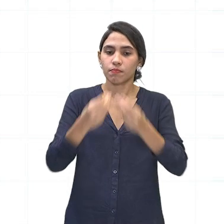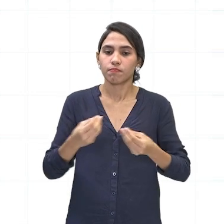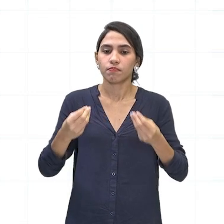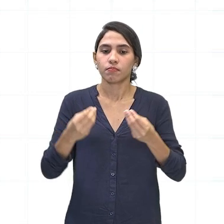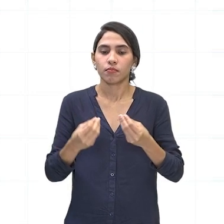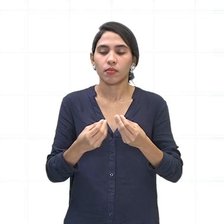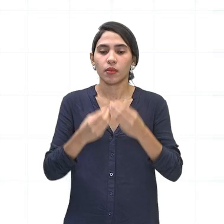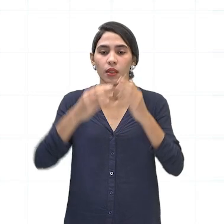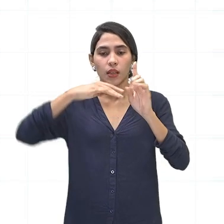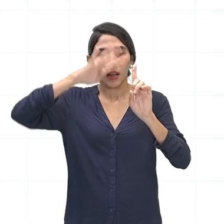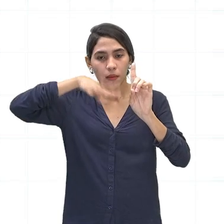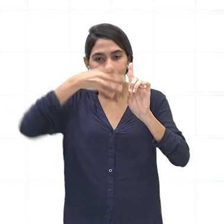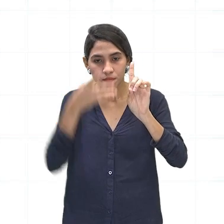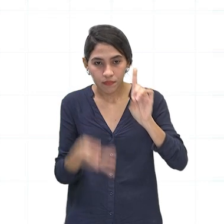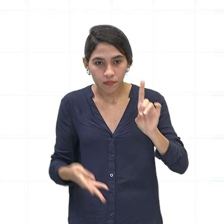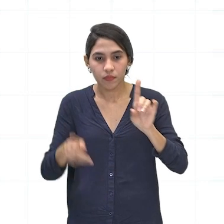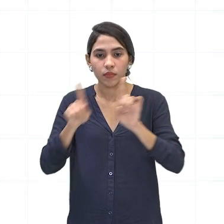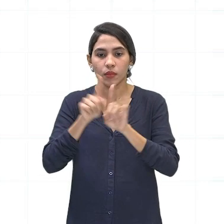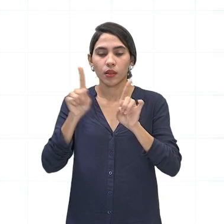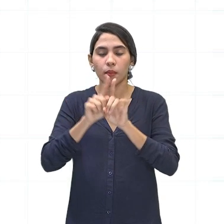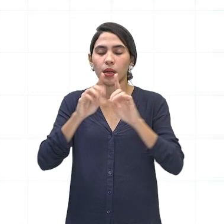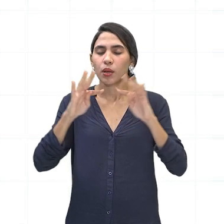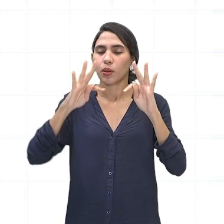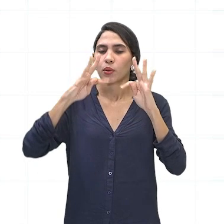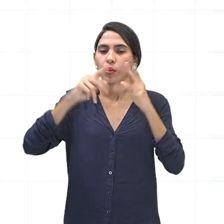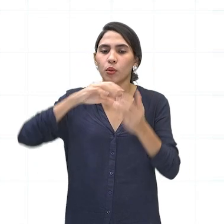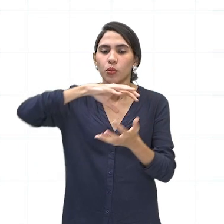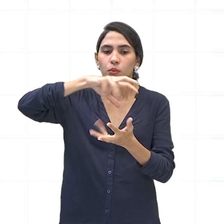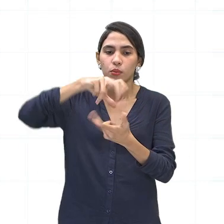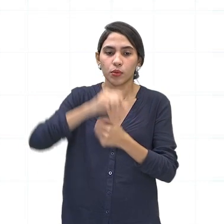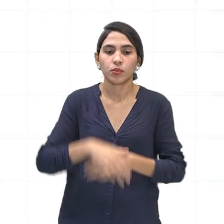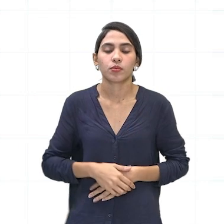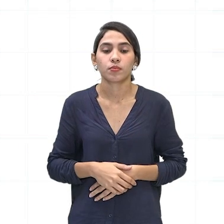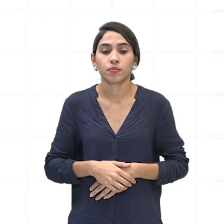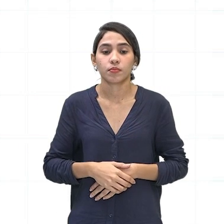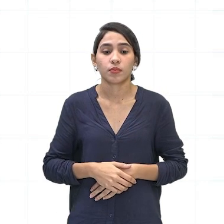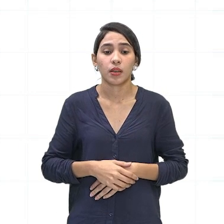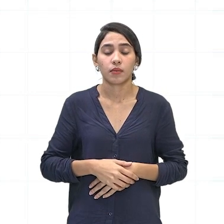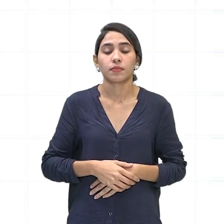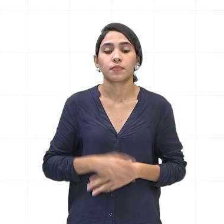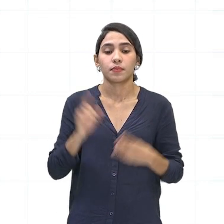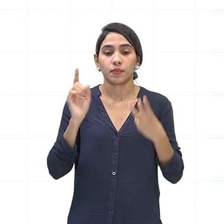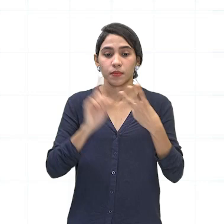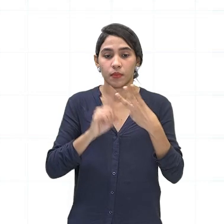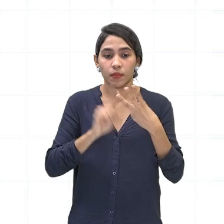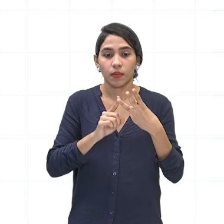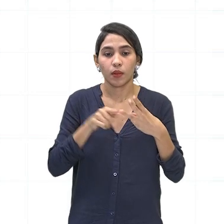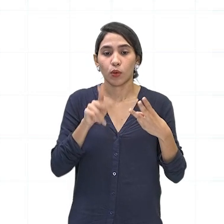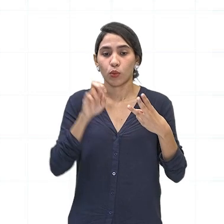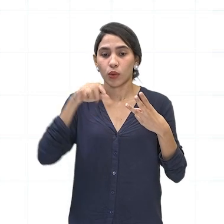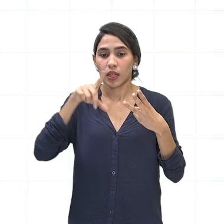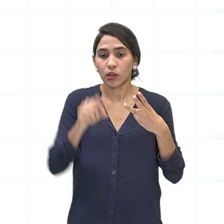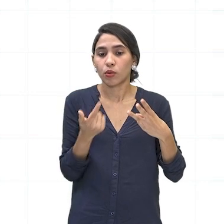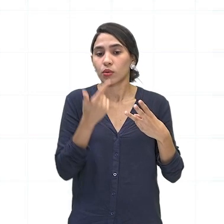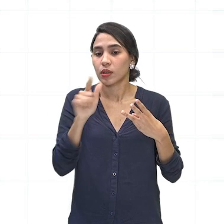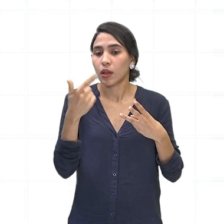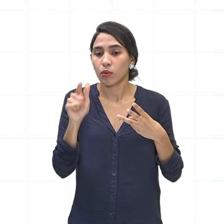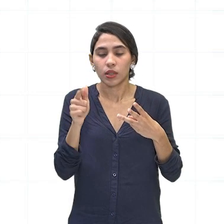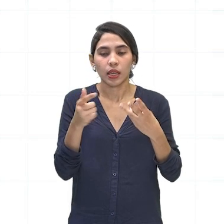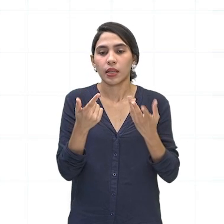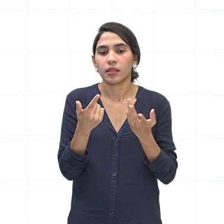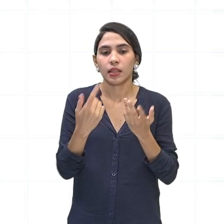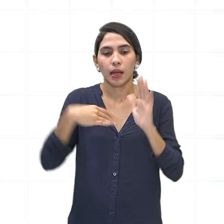e reverenciado pelo mundo todo. Terceira curiosidade, o Kendo não tem categorias